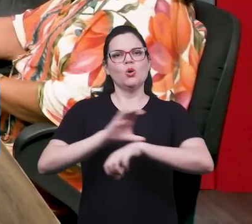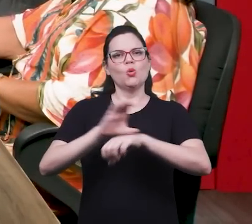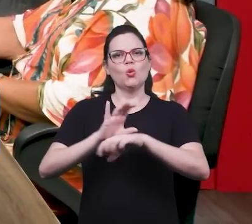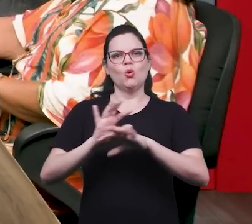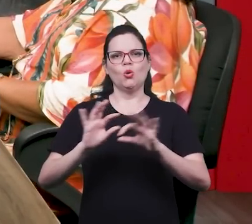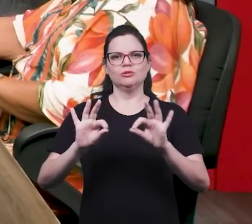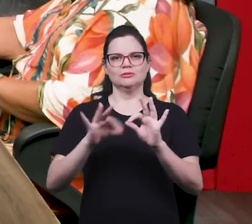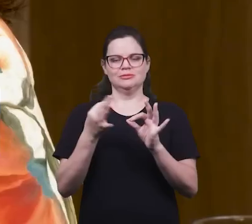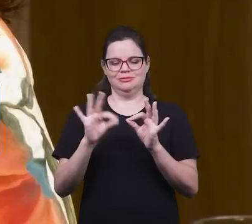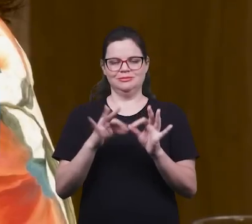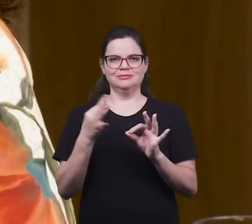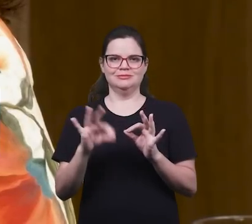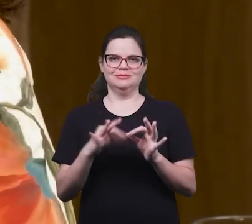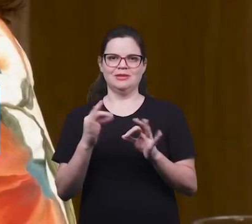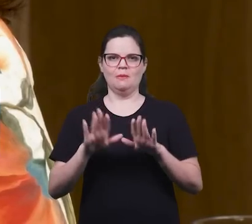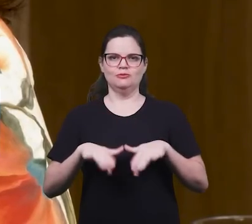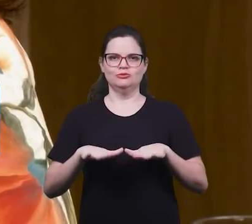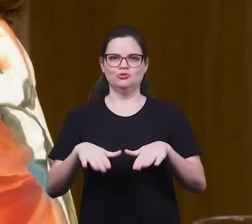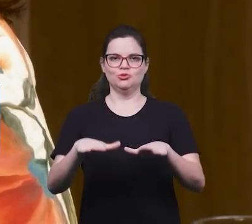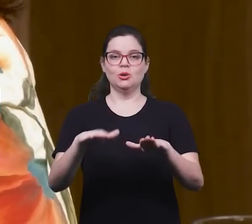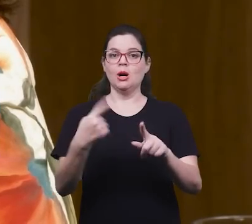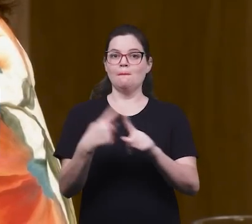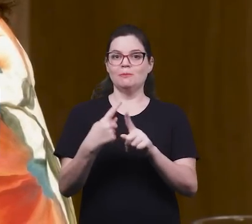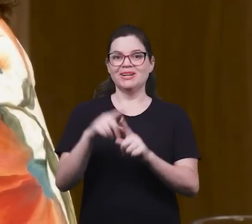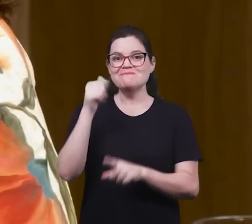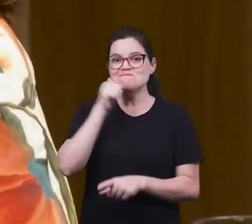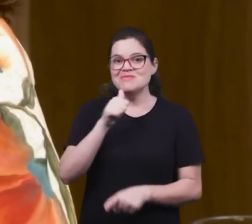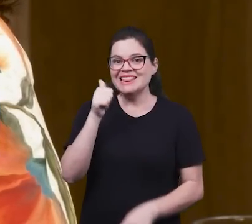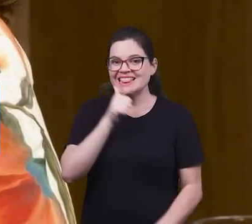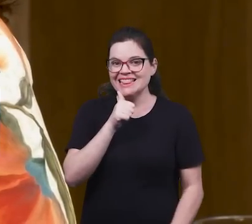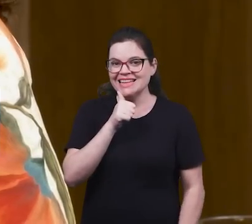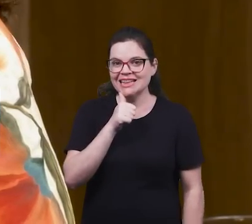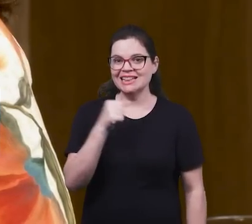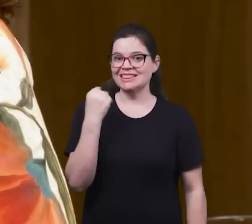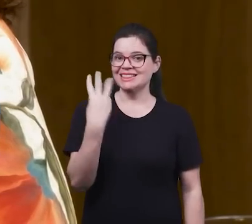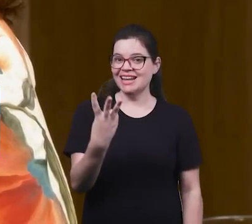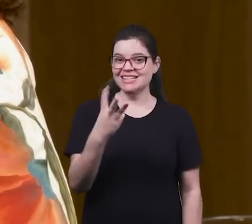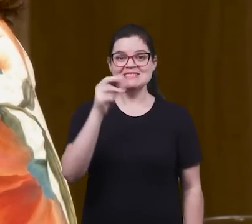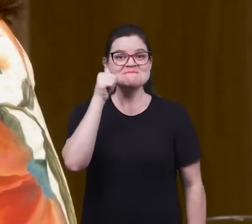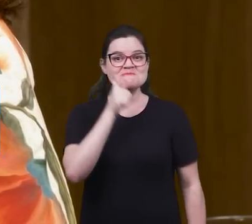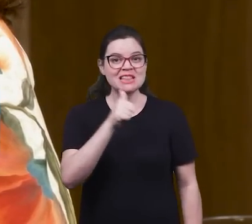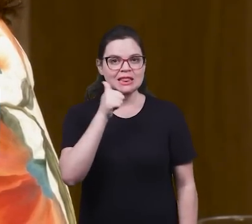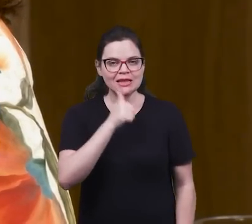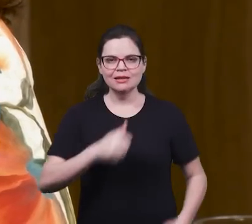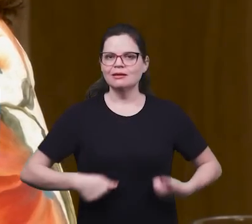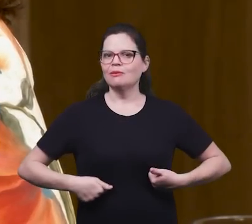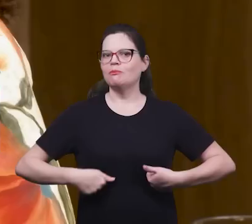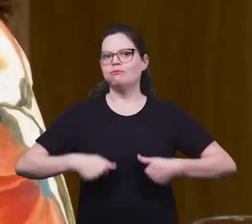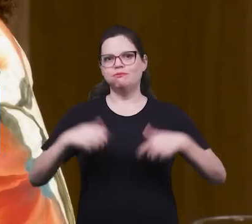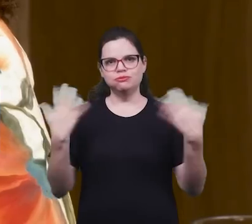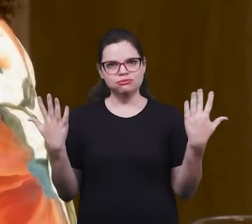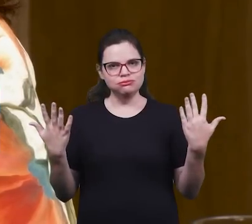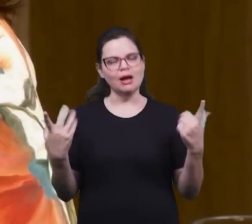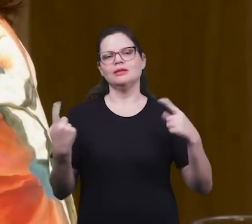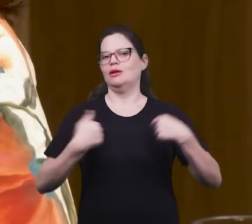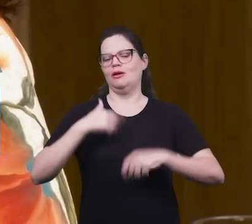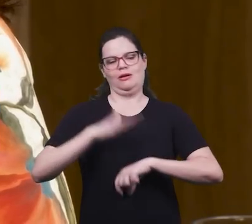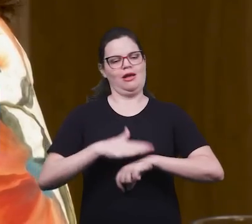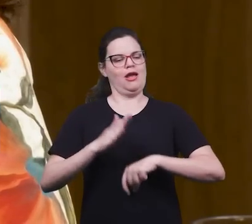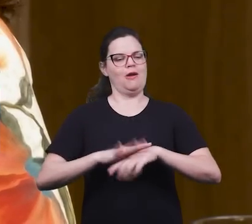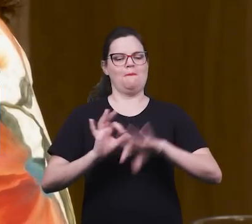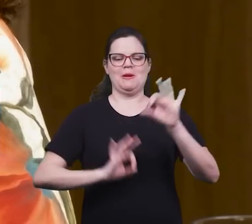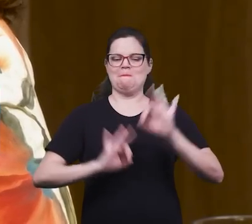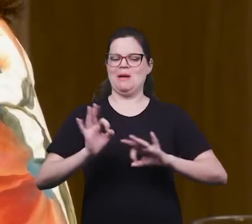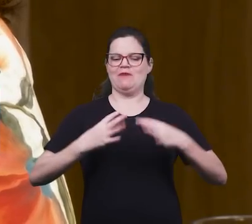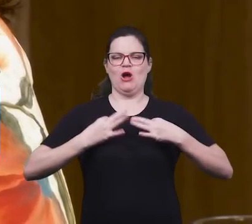porque as 3 meninas, e era um gasto, né? Bem grande, 3 filhas, né? Para educar e para costurar, né, fazer roupa. Então eu